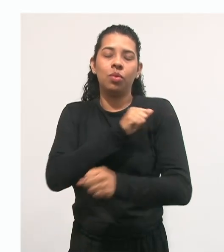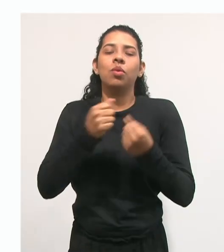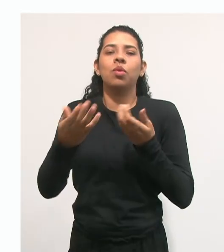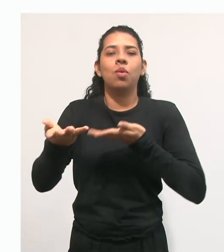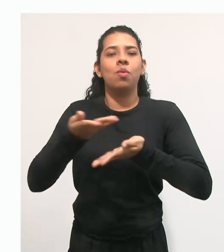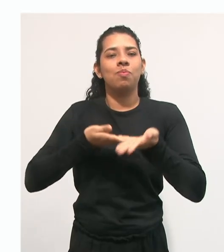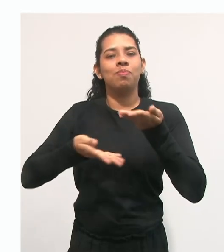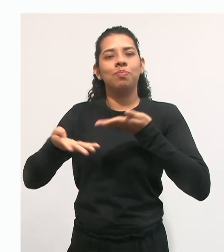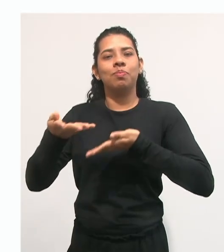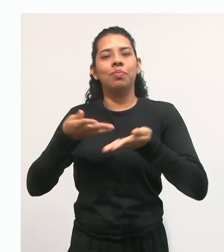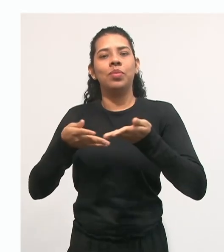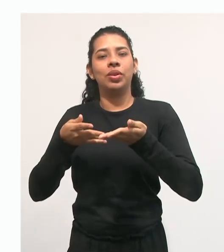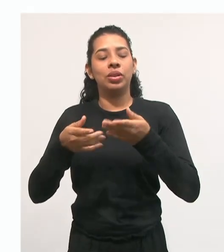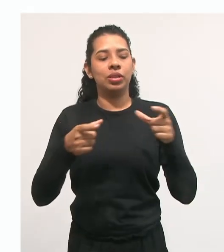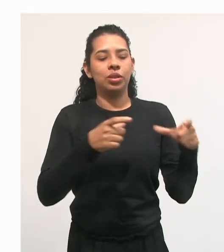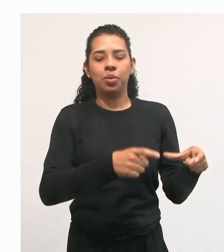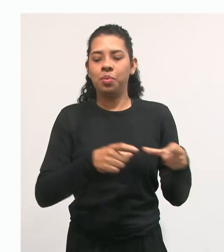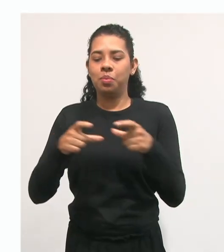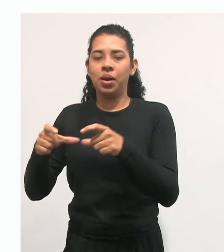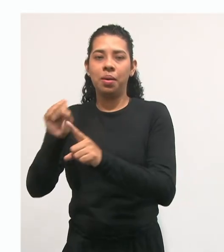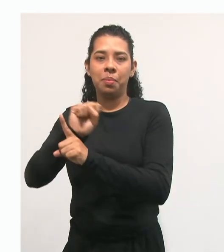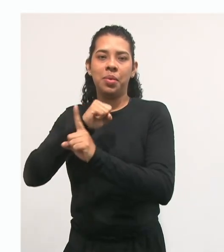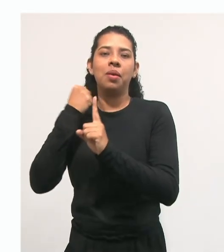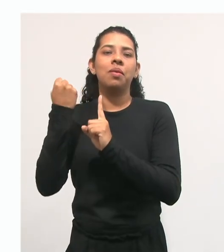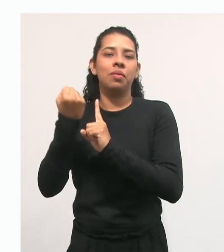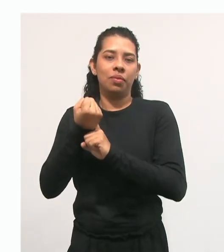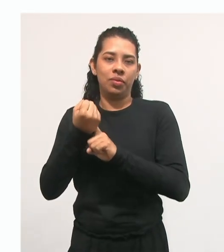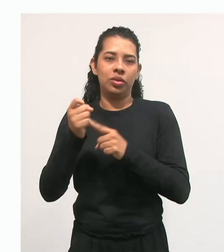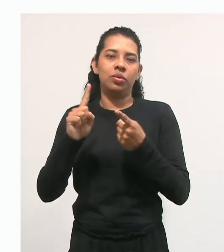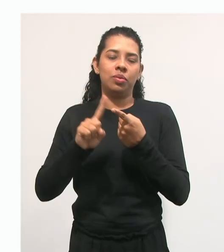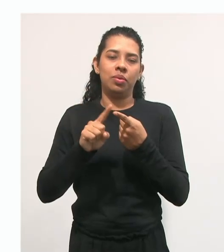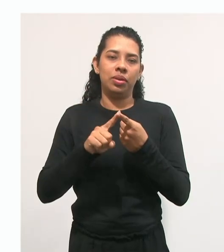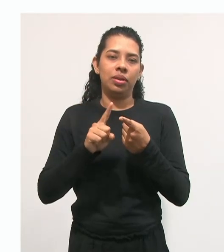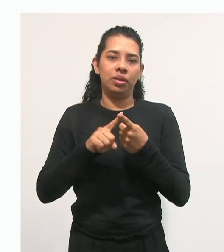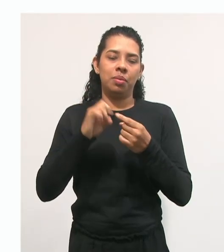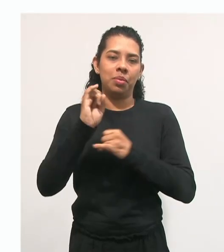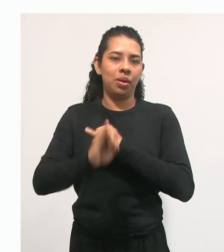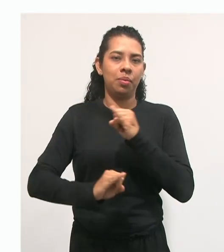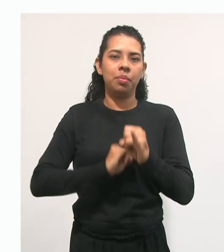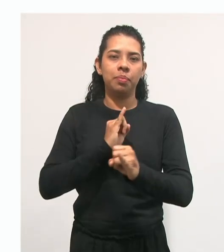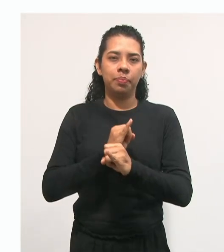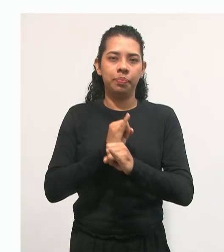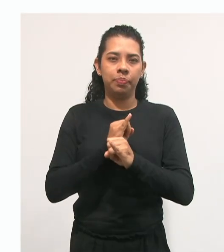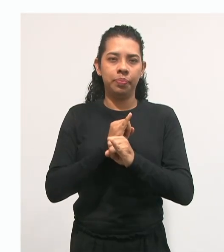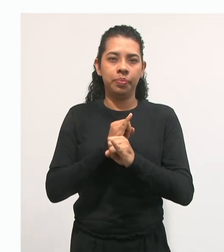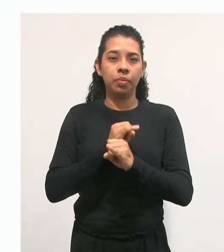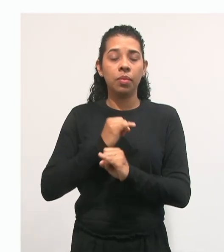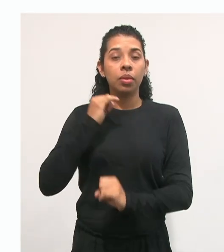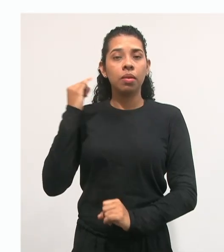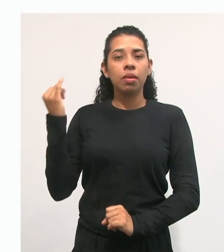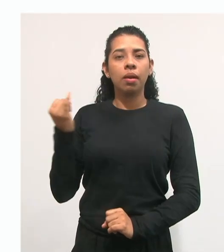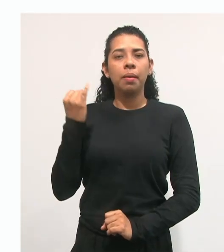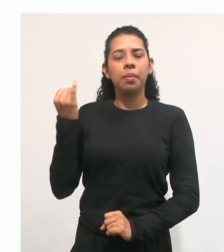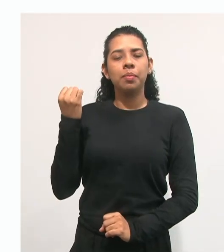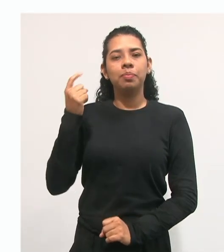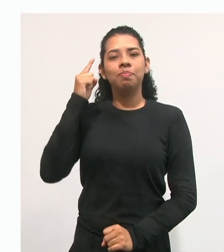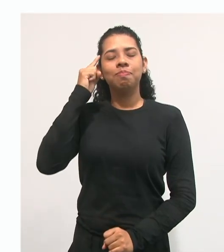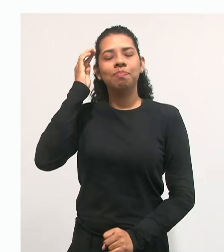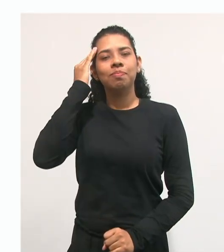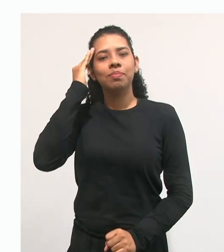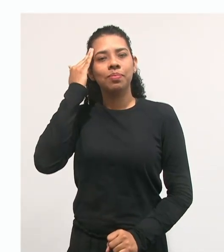ambiente físico e social. Essa parte aqui no final, ela é bem importante. Por quê? Aqui, Libânio, ele nos mostra